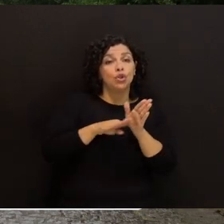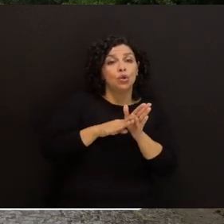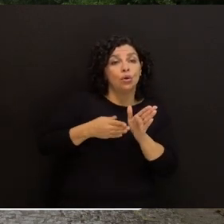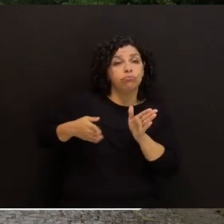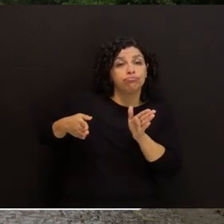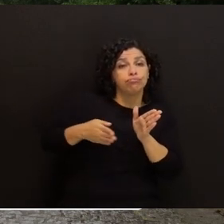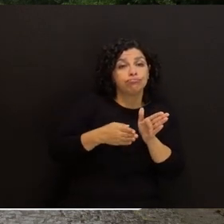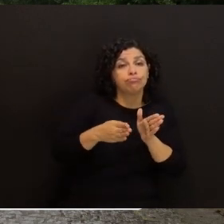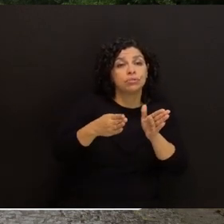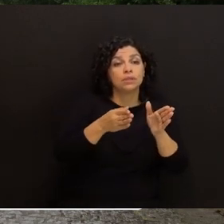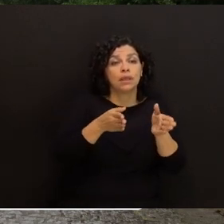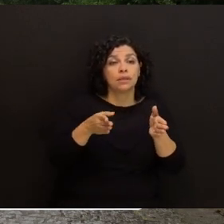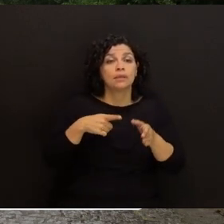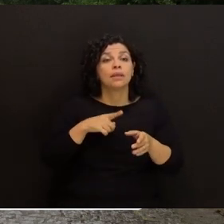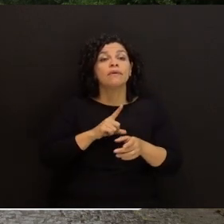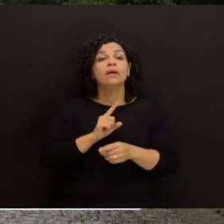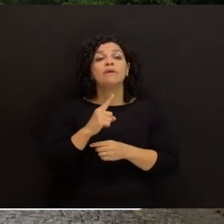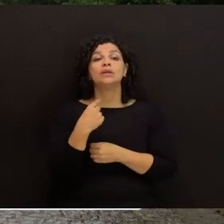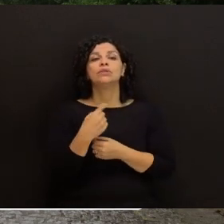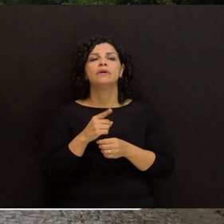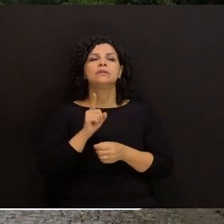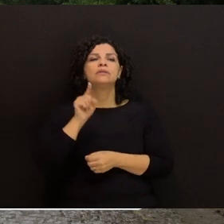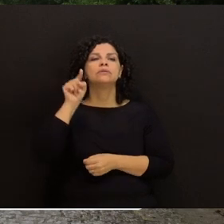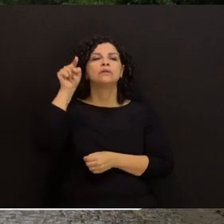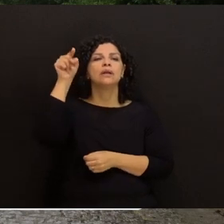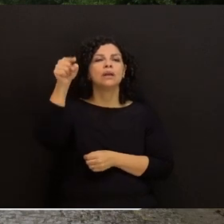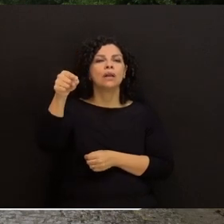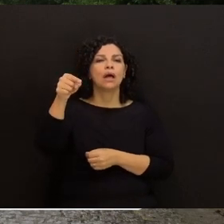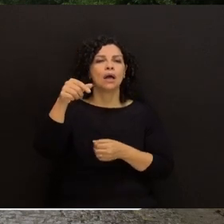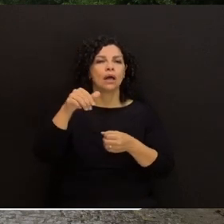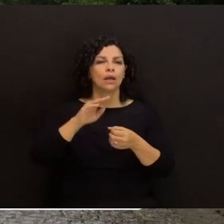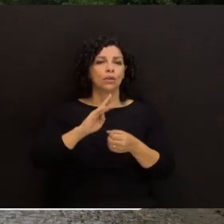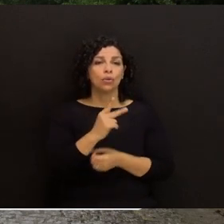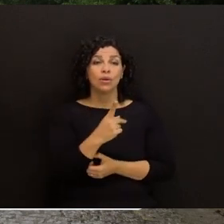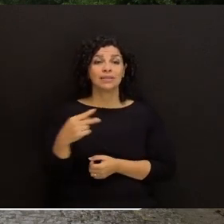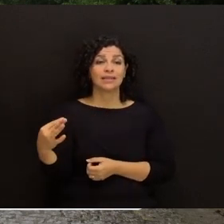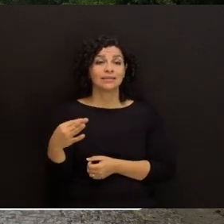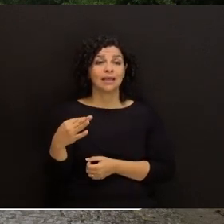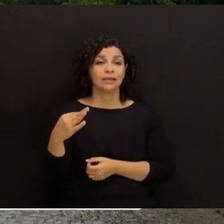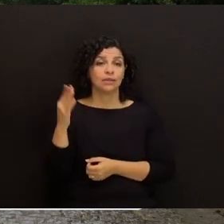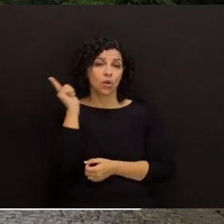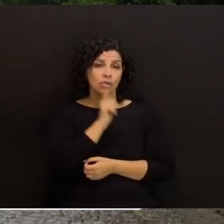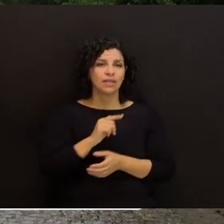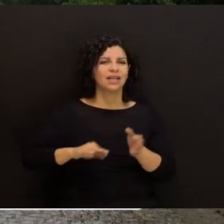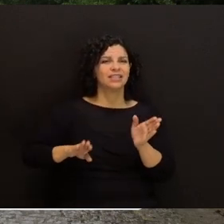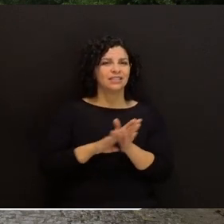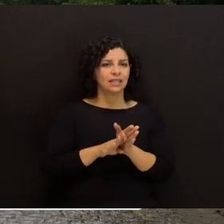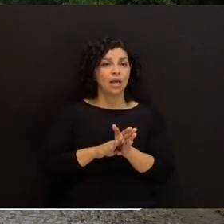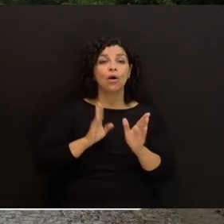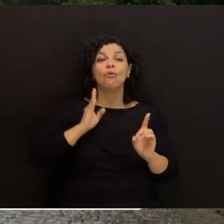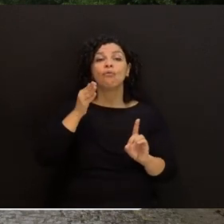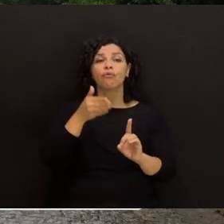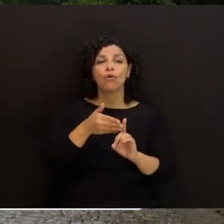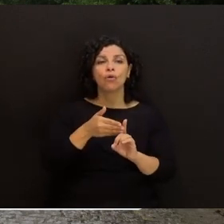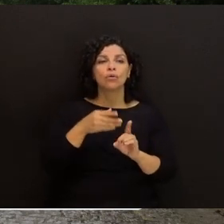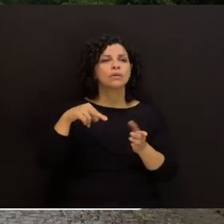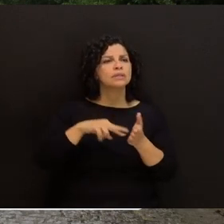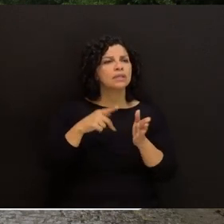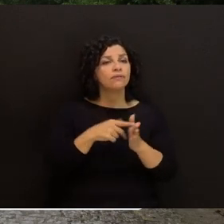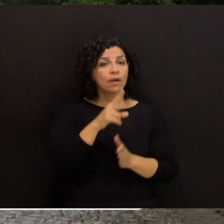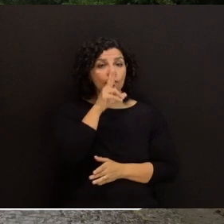aquela rua sai pela borda do campo e dá acesso a br-277 o intuito disso é